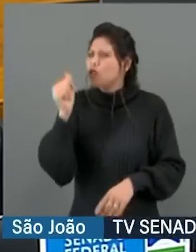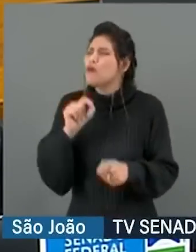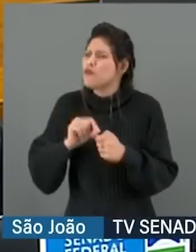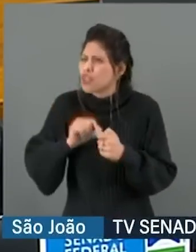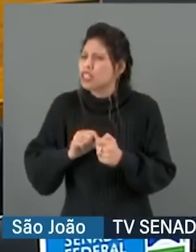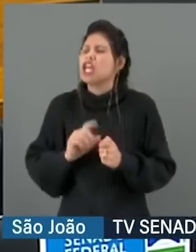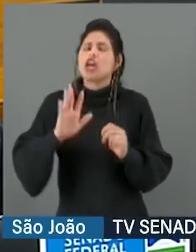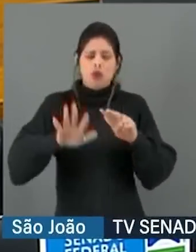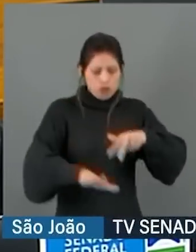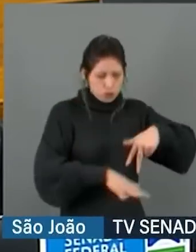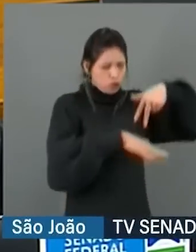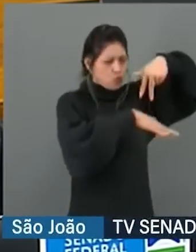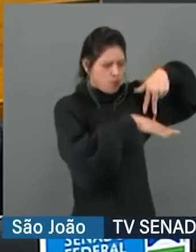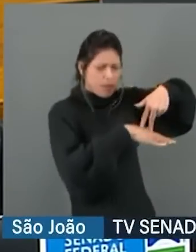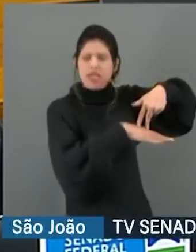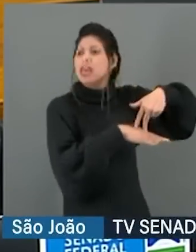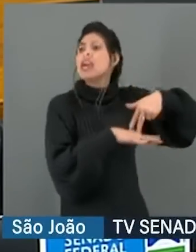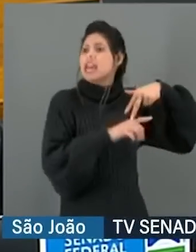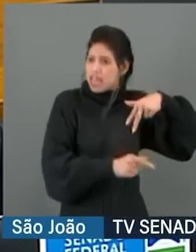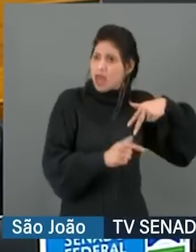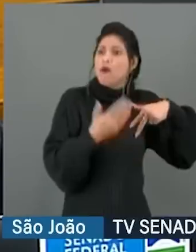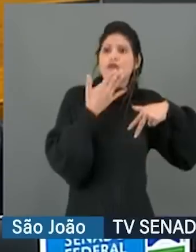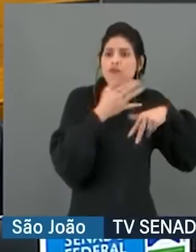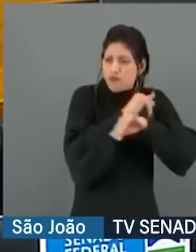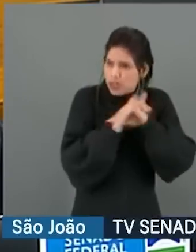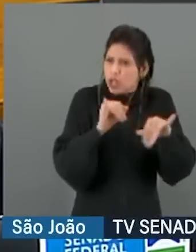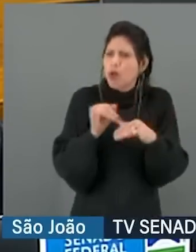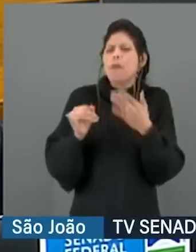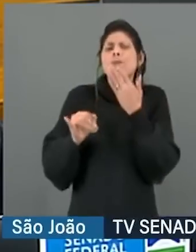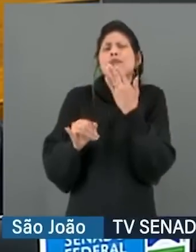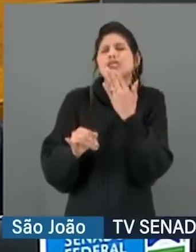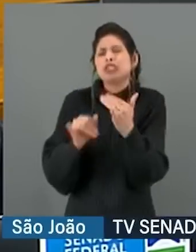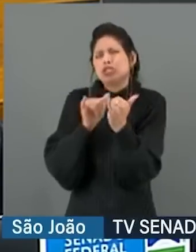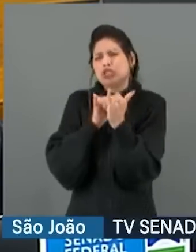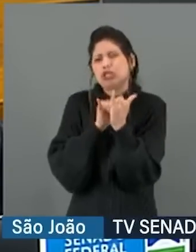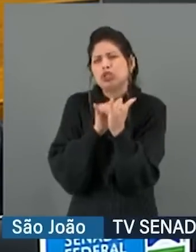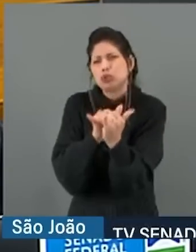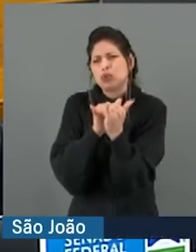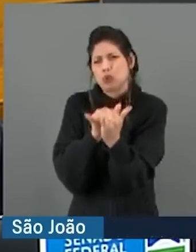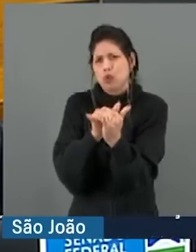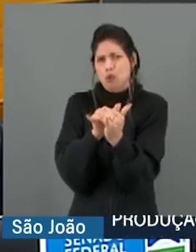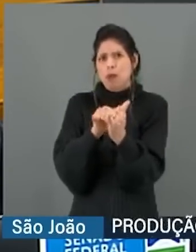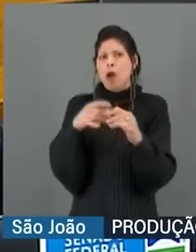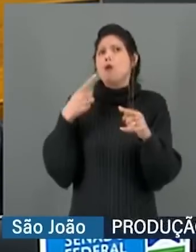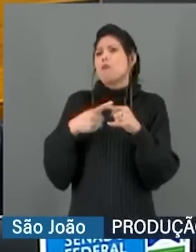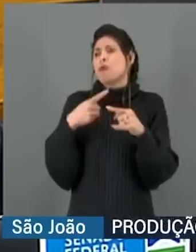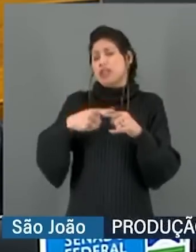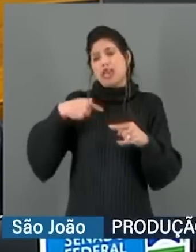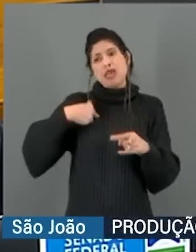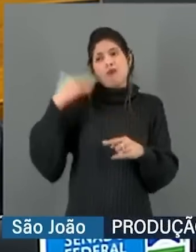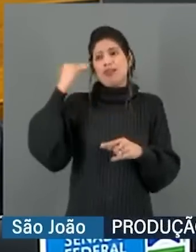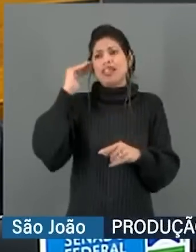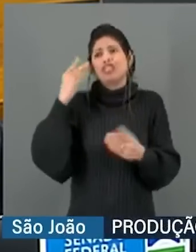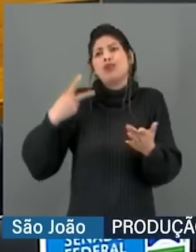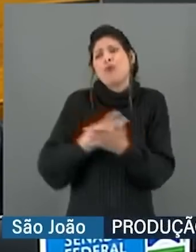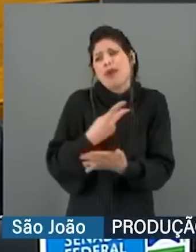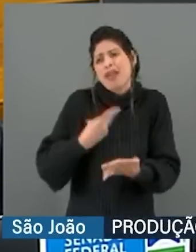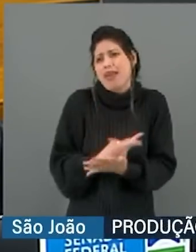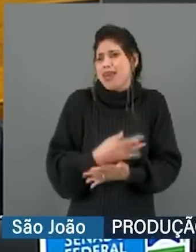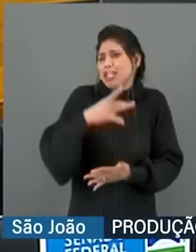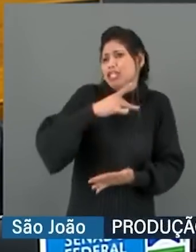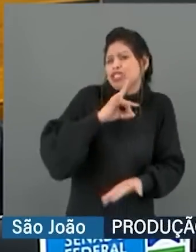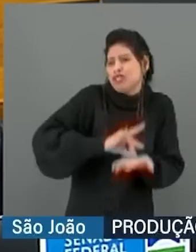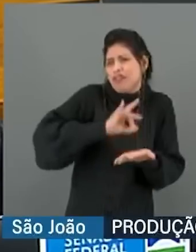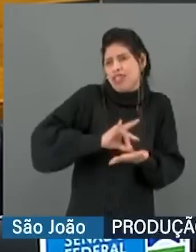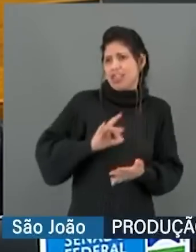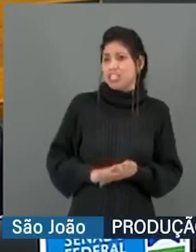gente, eu errei, não vou pedir perdão, porque eu não tive a intenção. Mas eu vou pedir desculpas pelo meu leitor por ter interpretado de uma forma. Errar é humano.